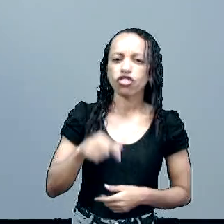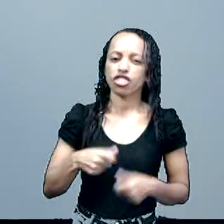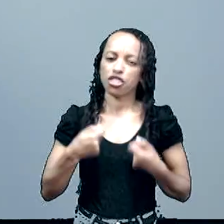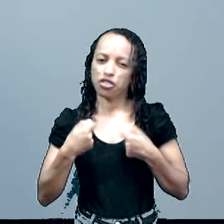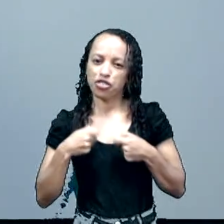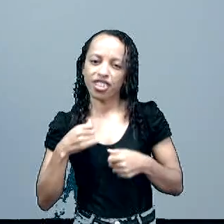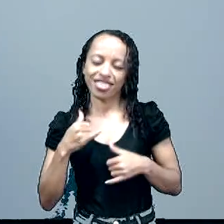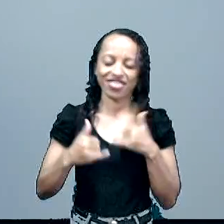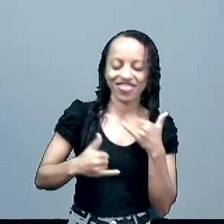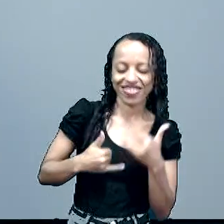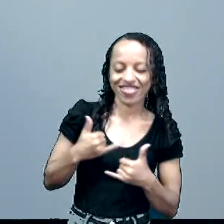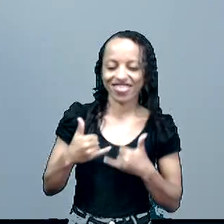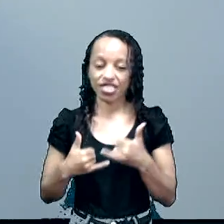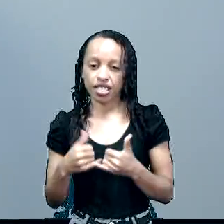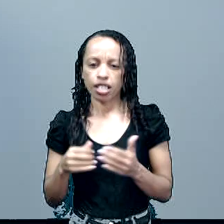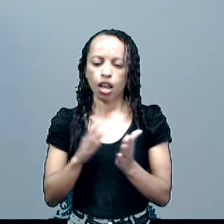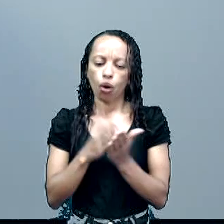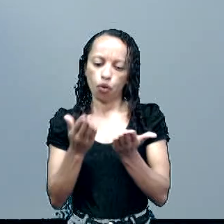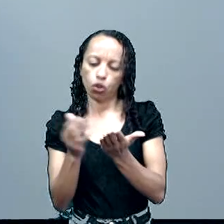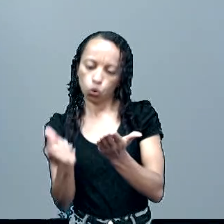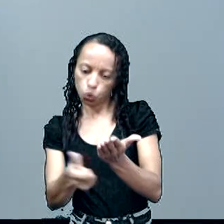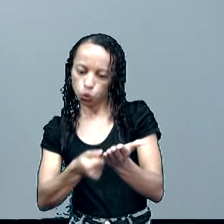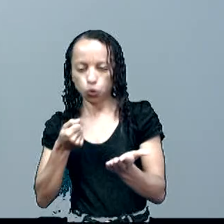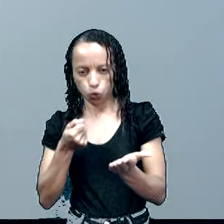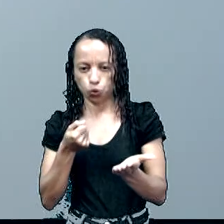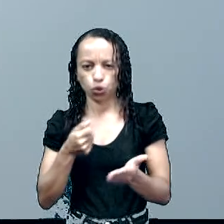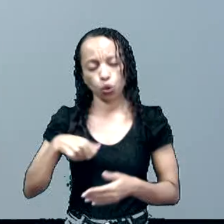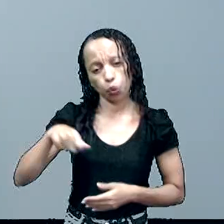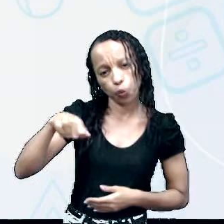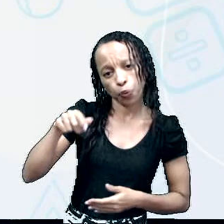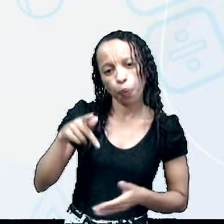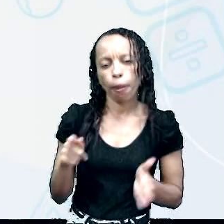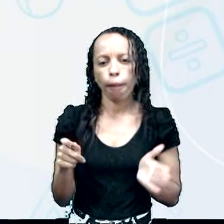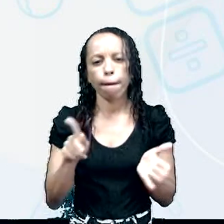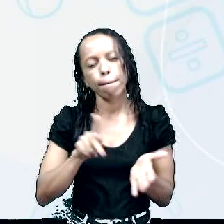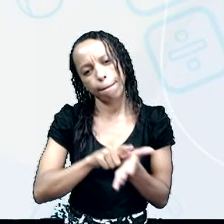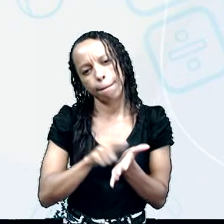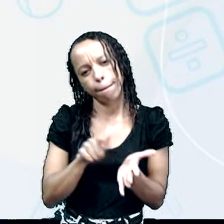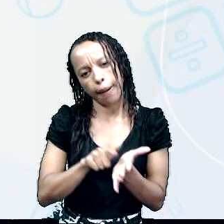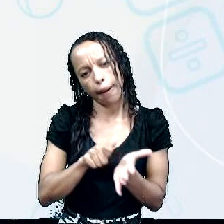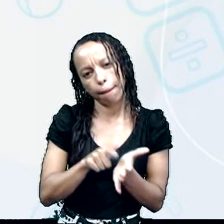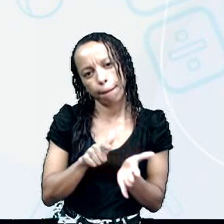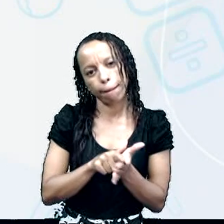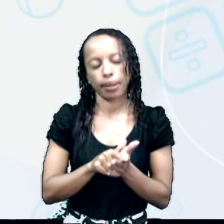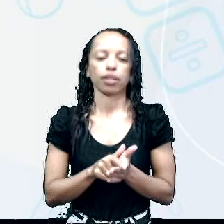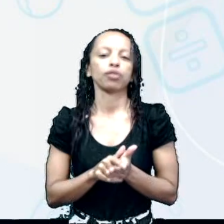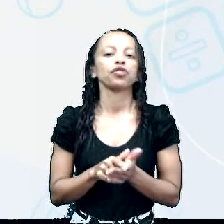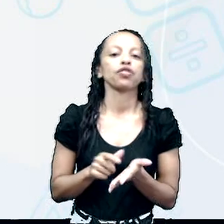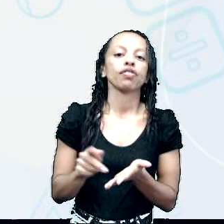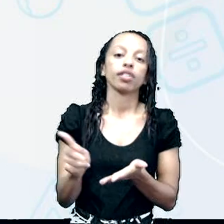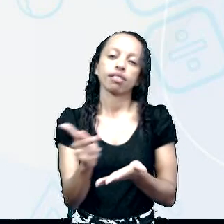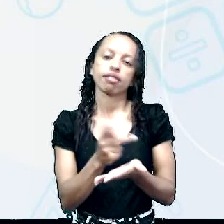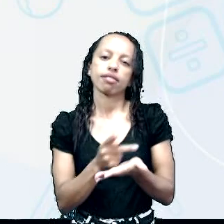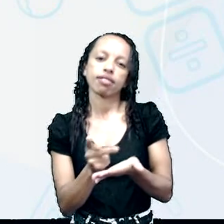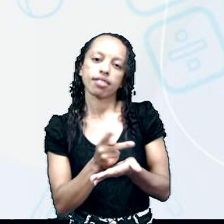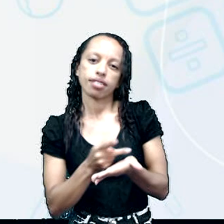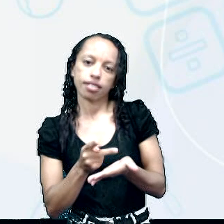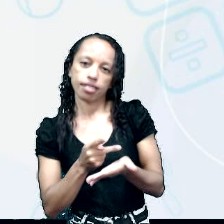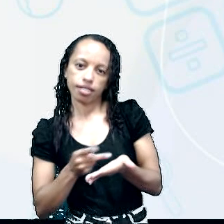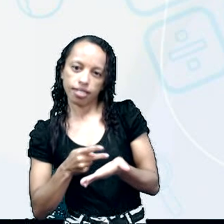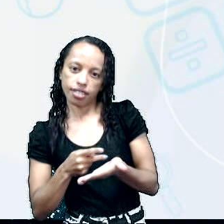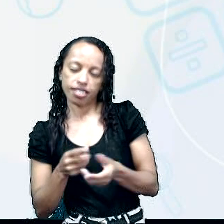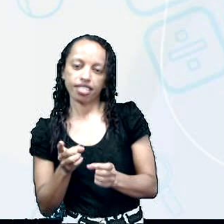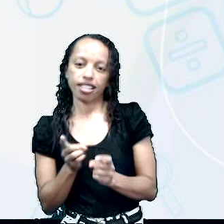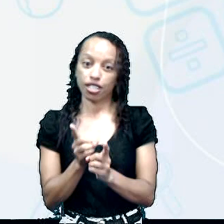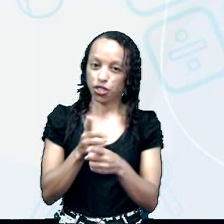você vai pegar uma folha de caderno ou papel ofício e vai desenhar sua própria rosa dos ventos lá você vai fazer